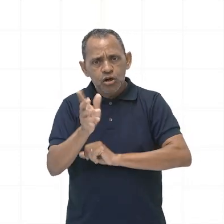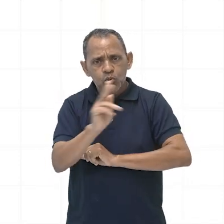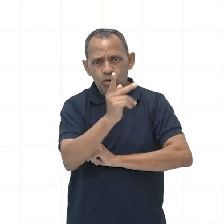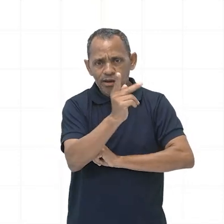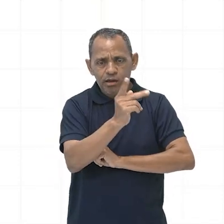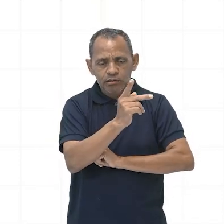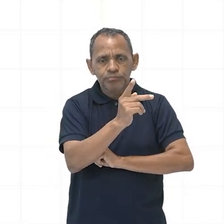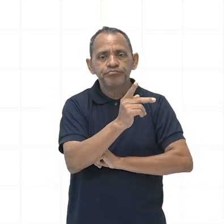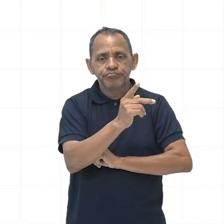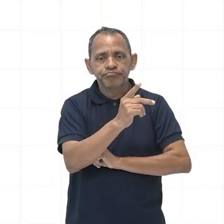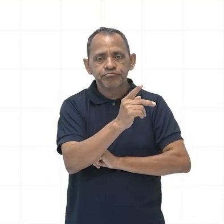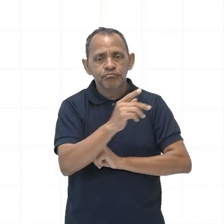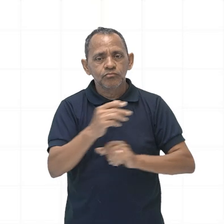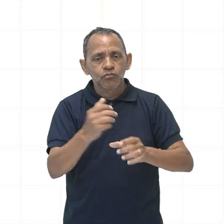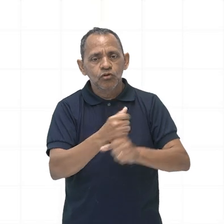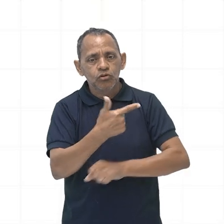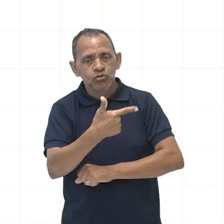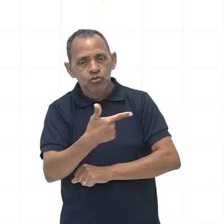2 raiz de 5.